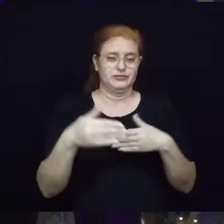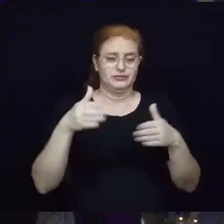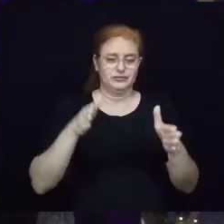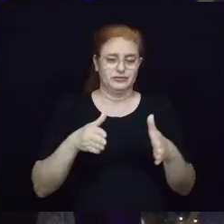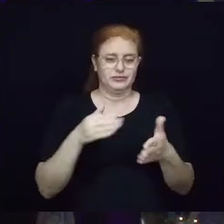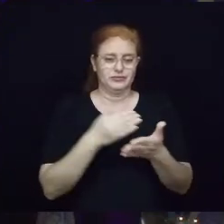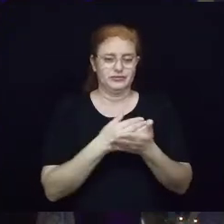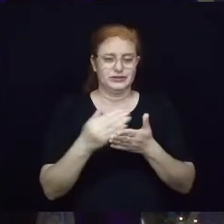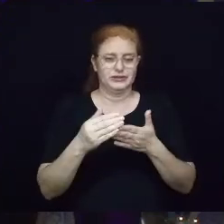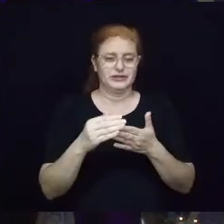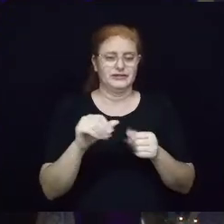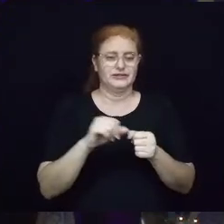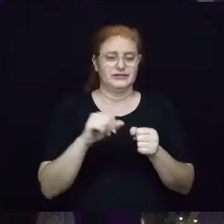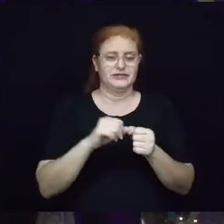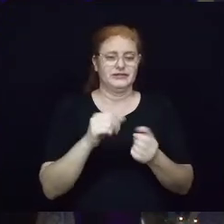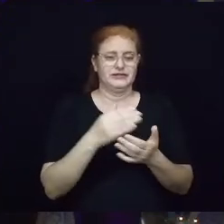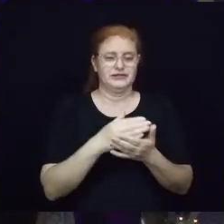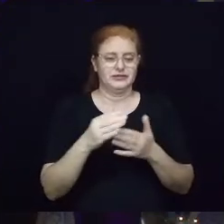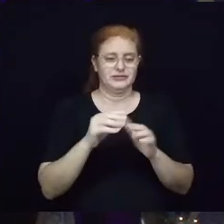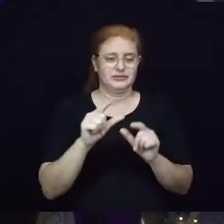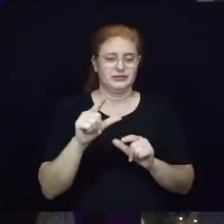no início,